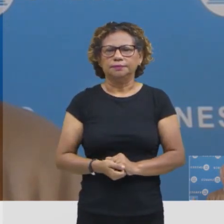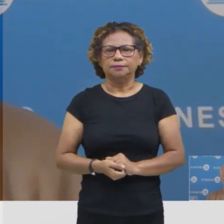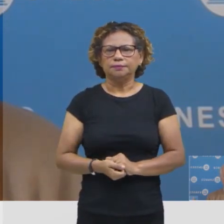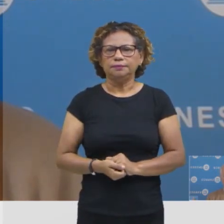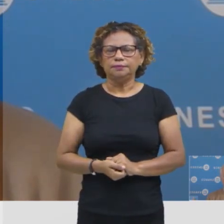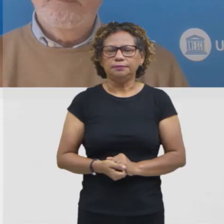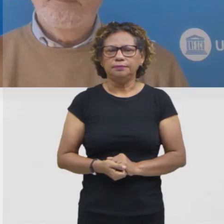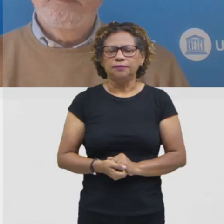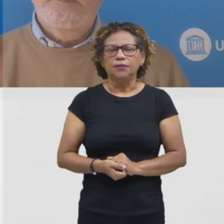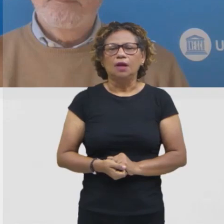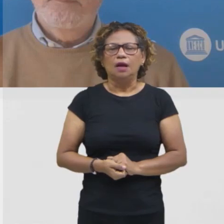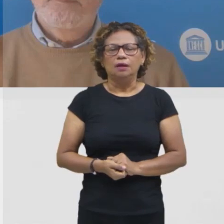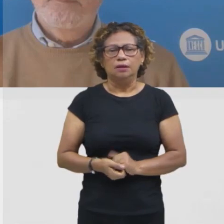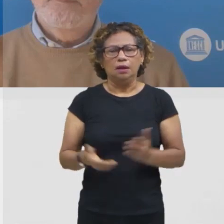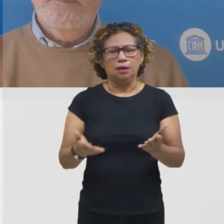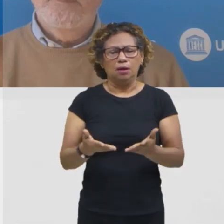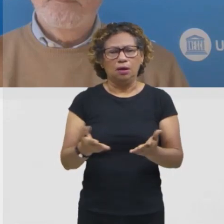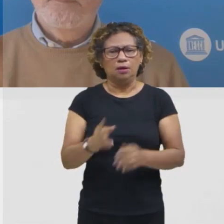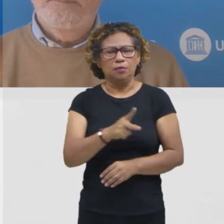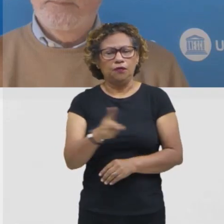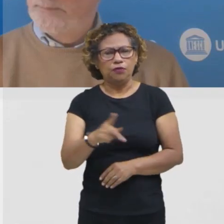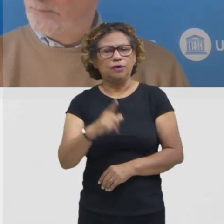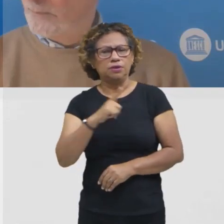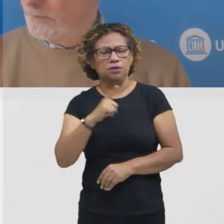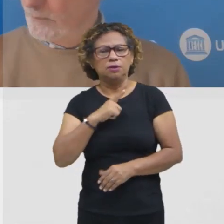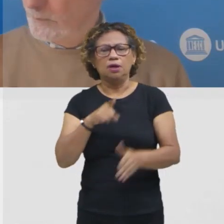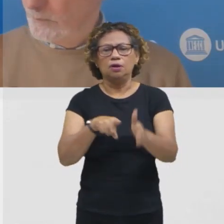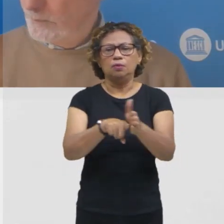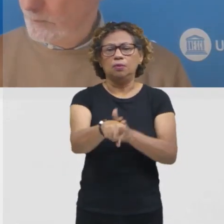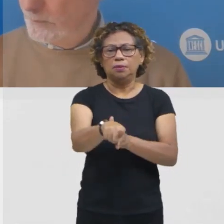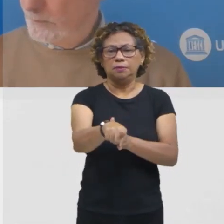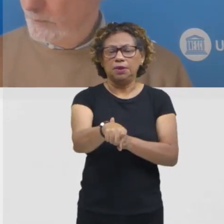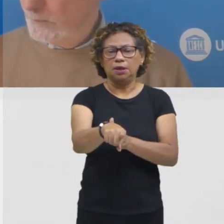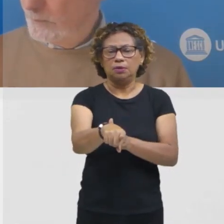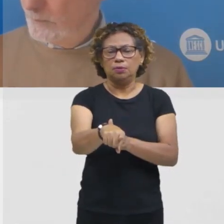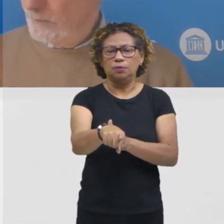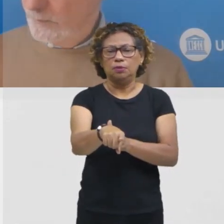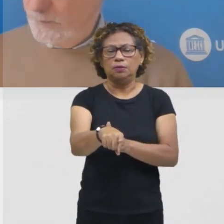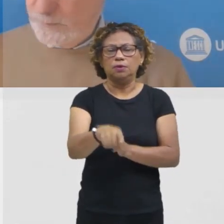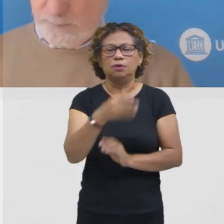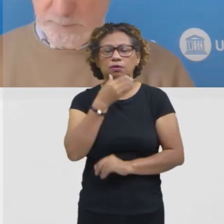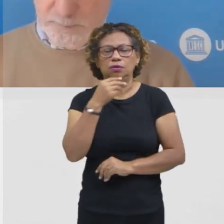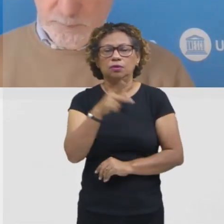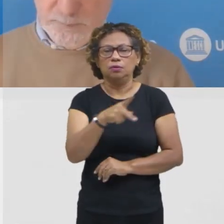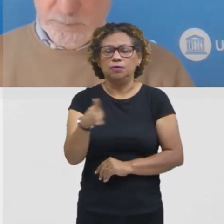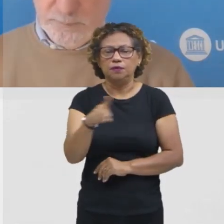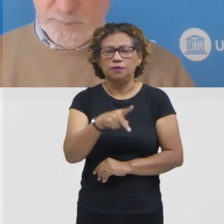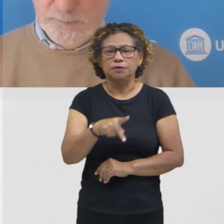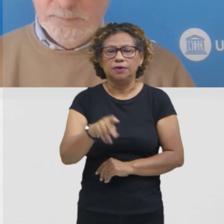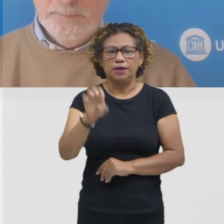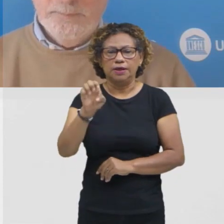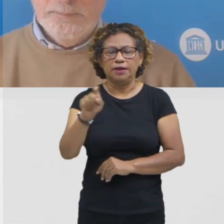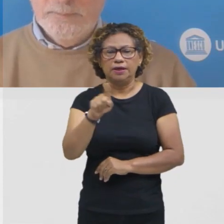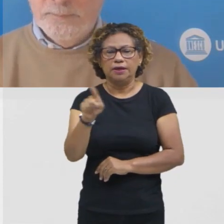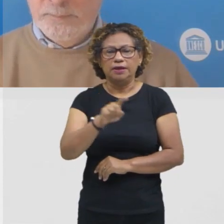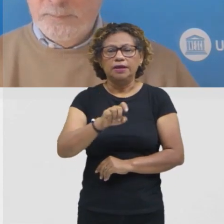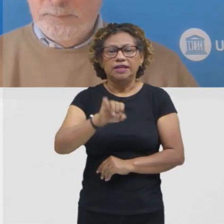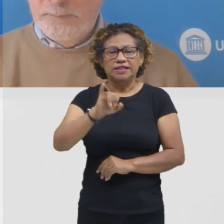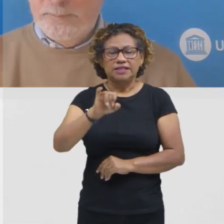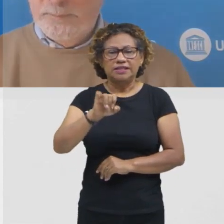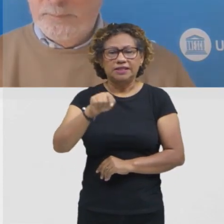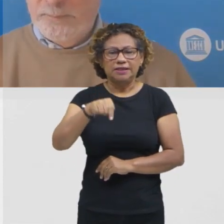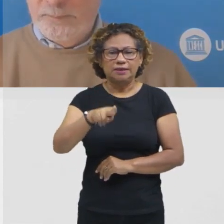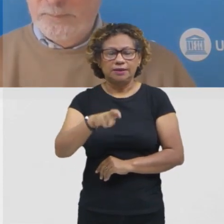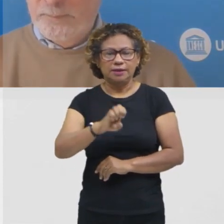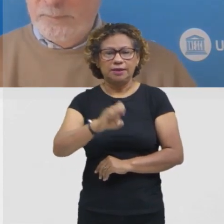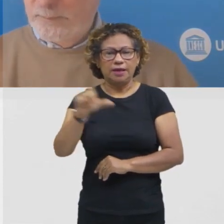Professor, nós temos aqui mais uma pergunta do professor Ezequiel Santos. Professor